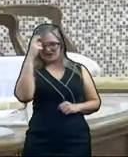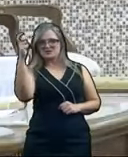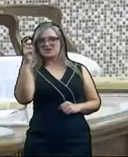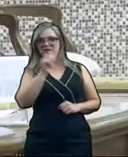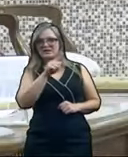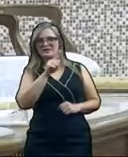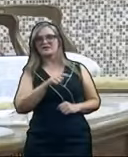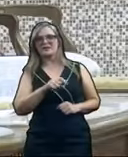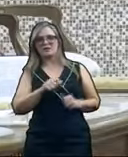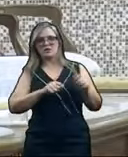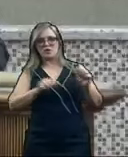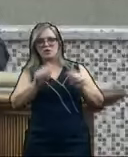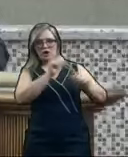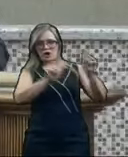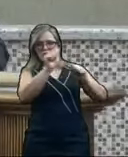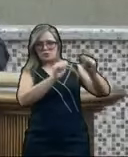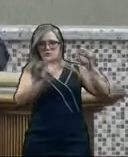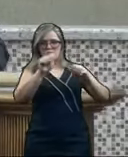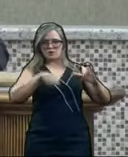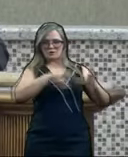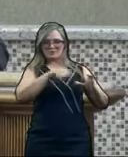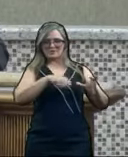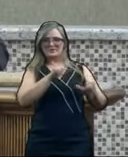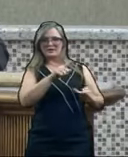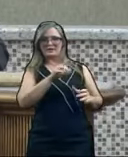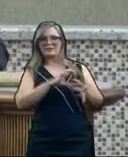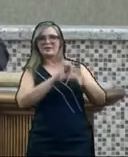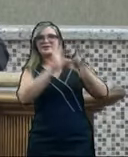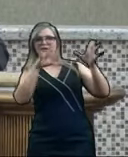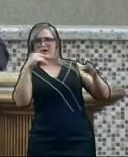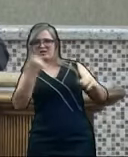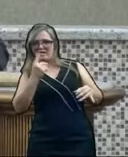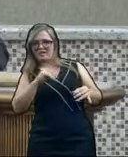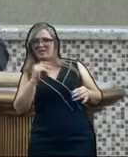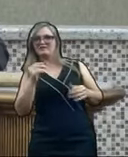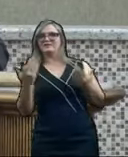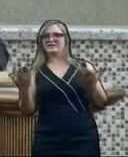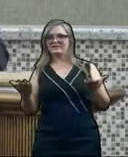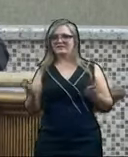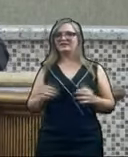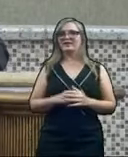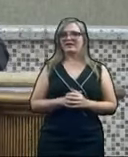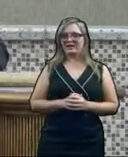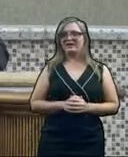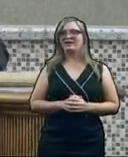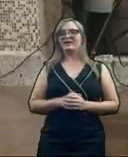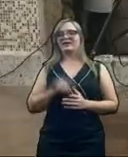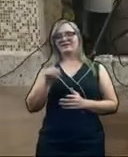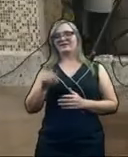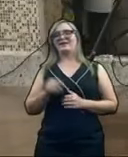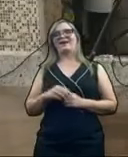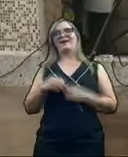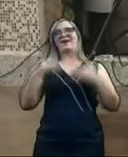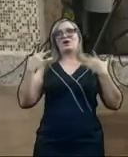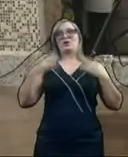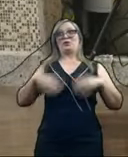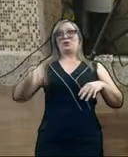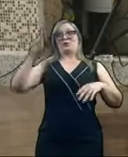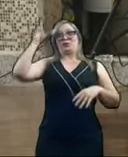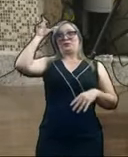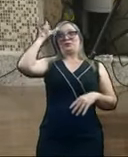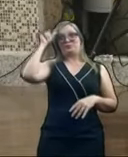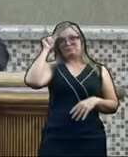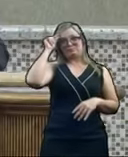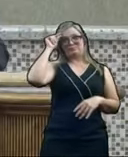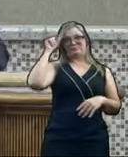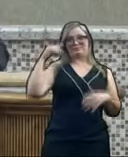eu tava cantinho planta na cantina La Riva escutando aqui né eu não vai lembrar disso mas eu lembro né não impor a